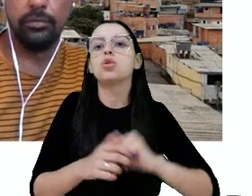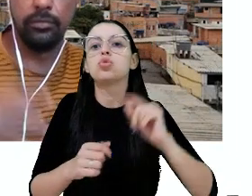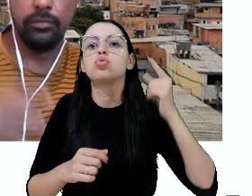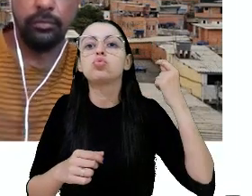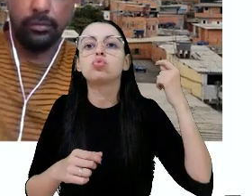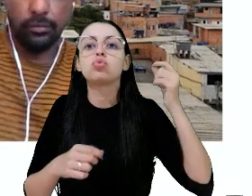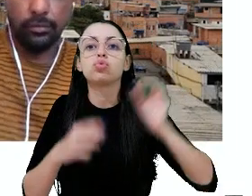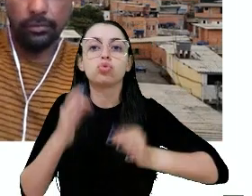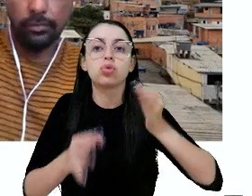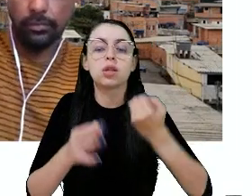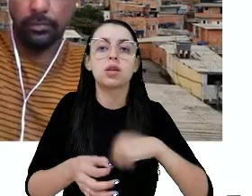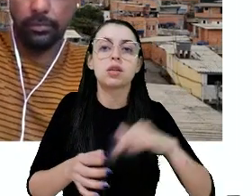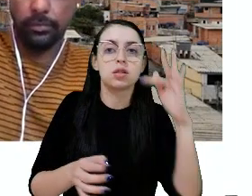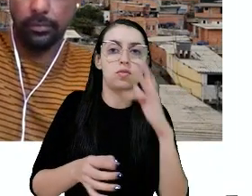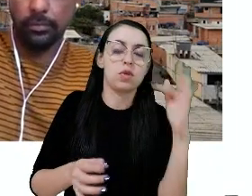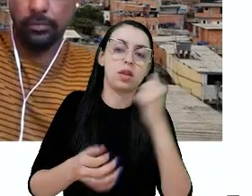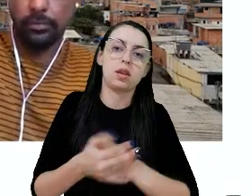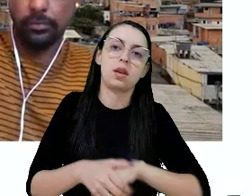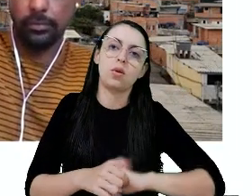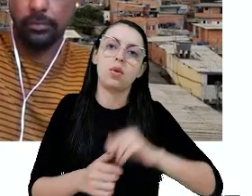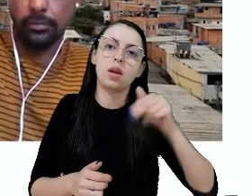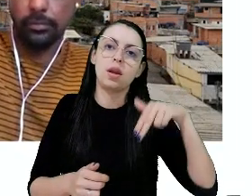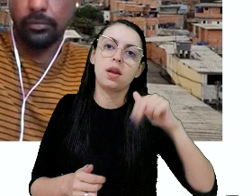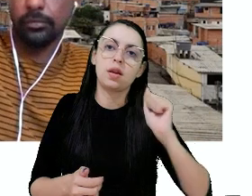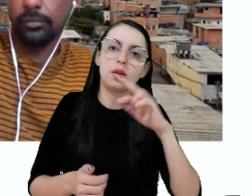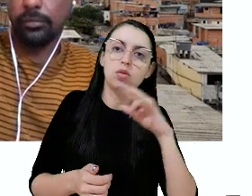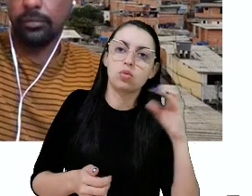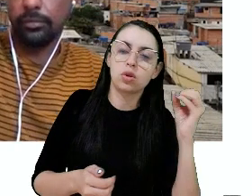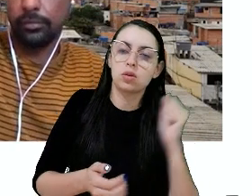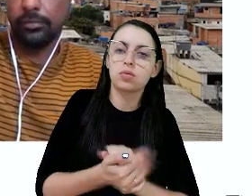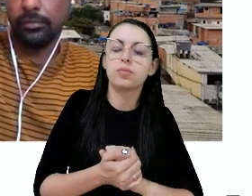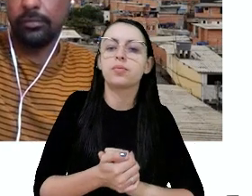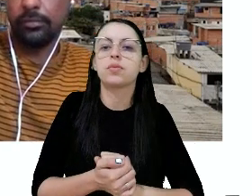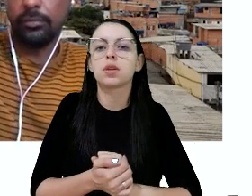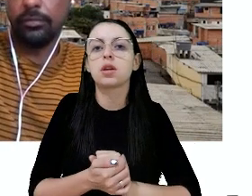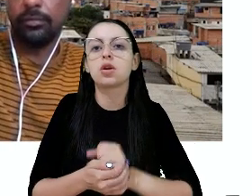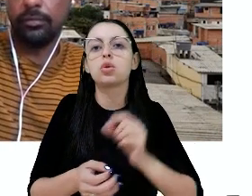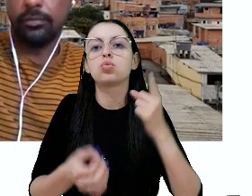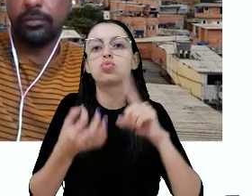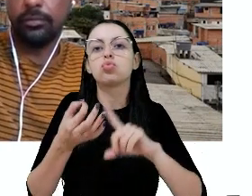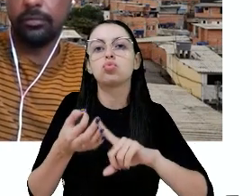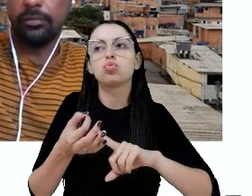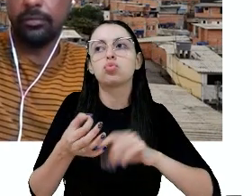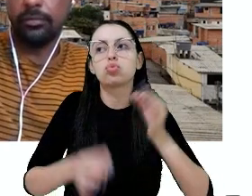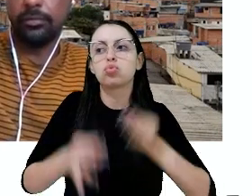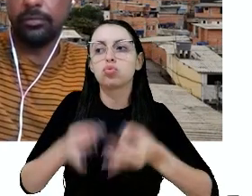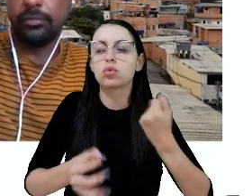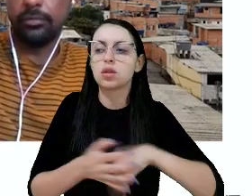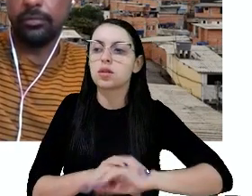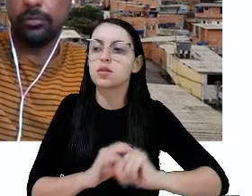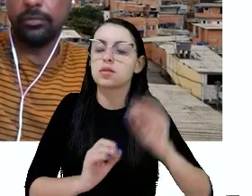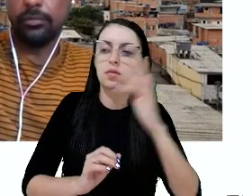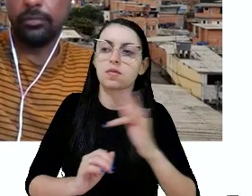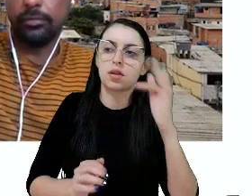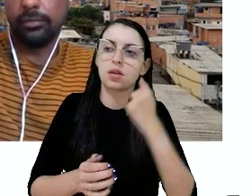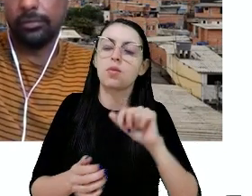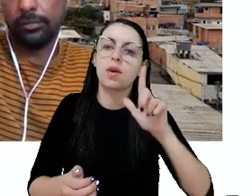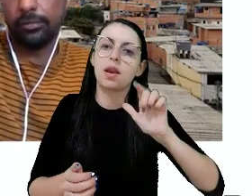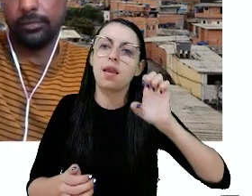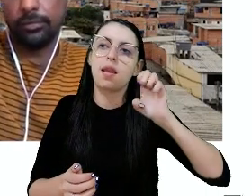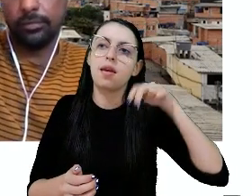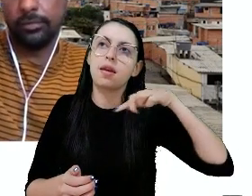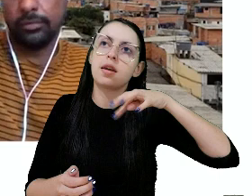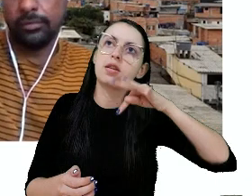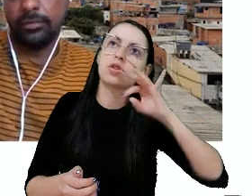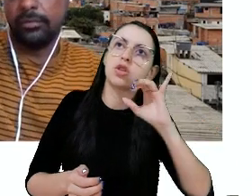os servidores que já mencionei, e a juíza federal Letícia Banks. Todos têm